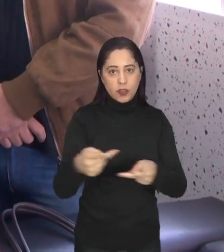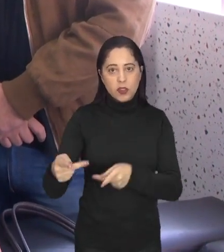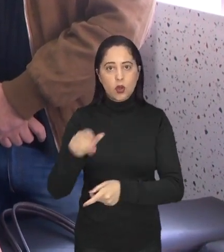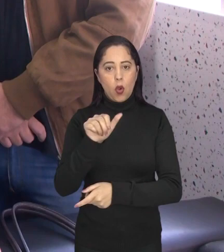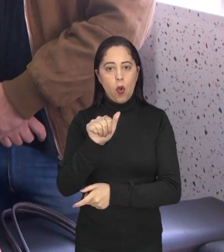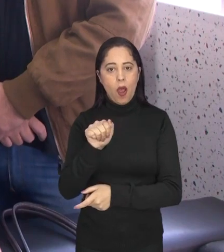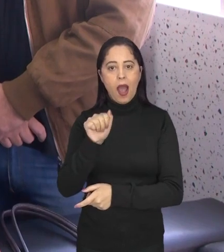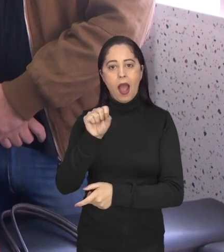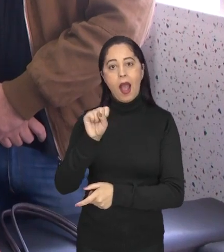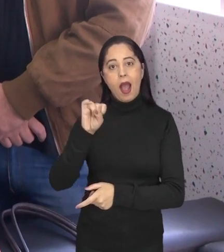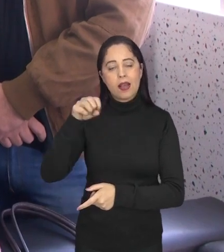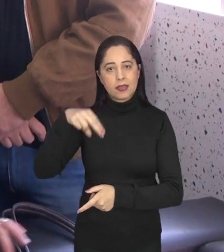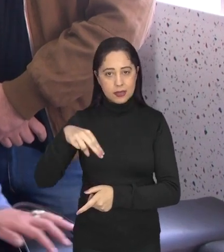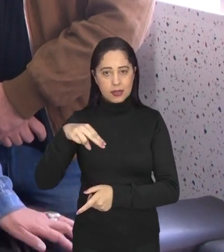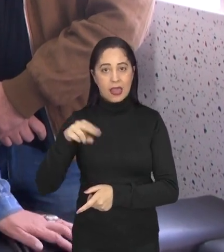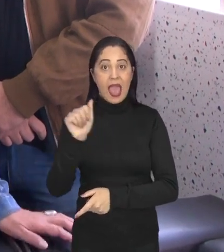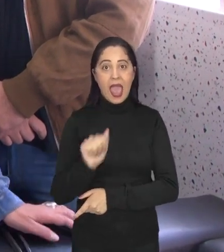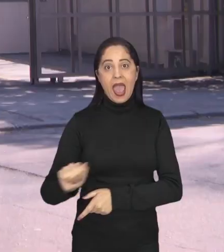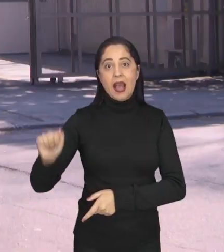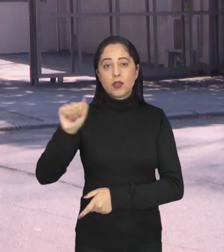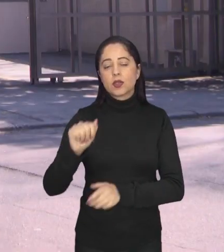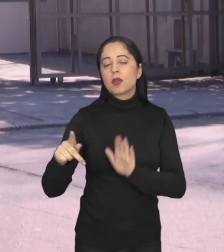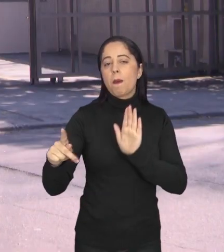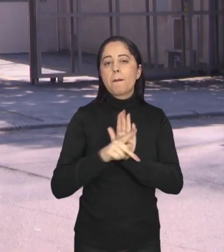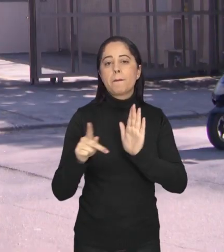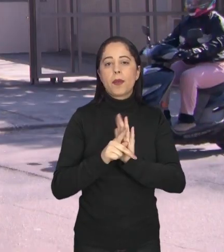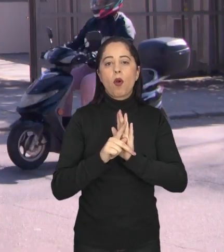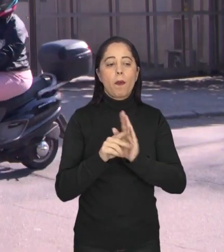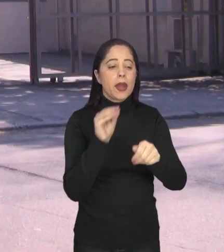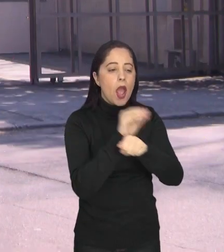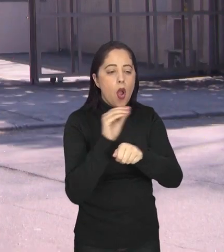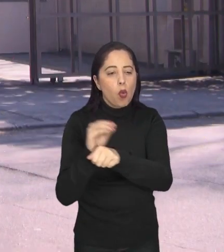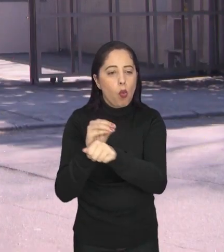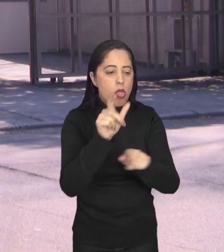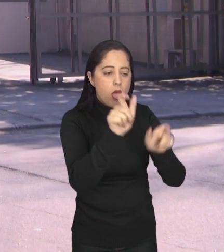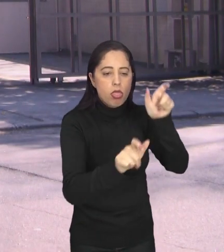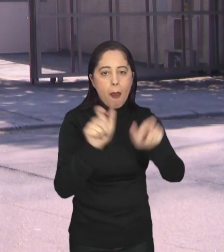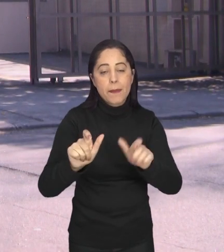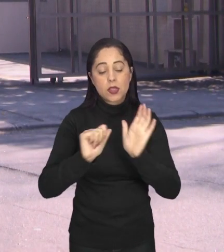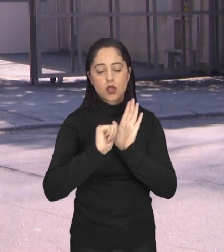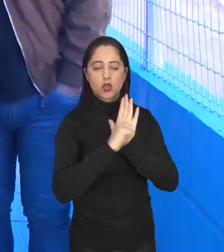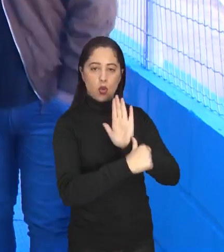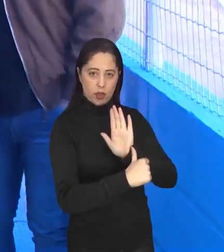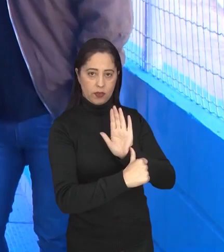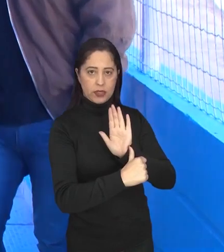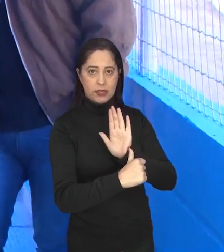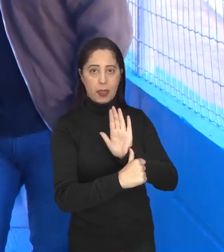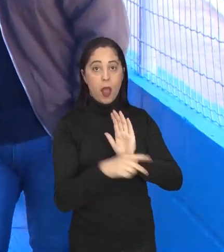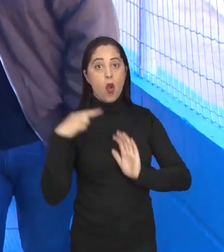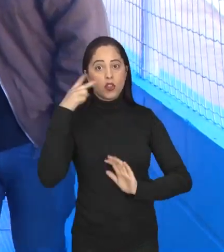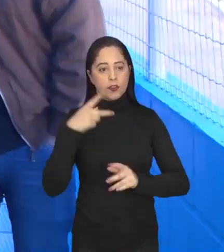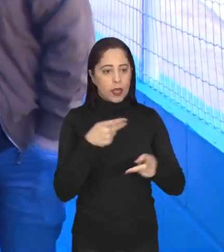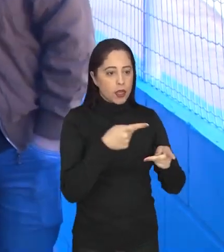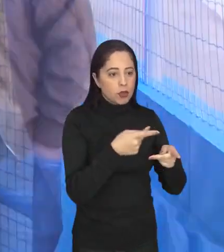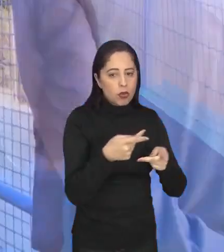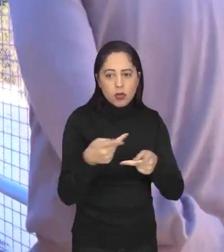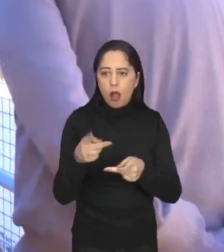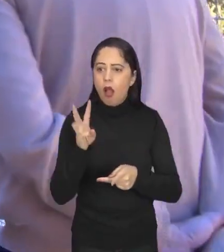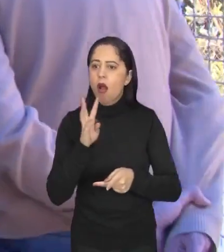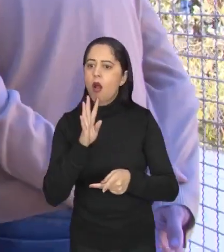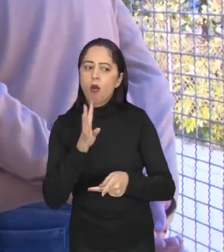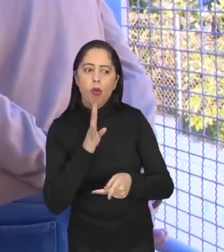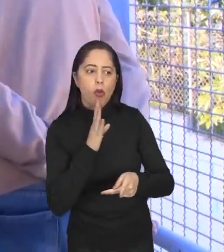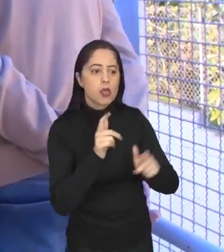à Pessoa com Autismo visitou a ASIM, Associação para a Síndrome de Down, com o objetivo de conhecer os atendimentos que o